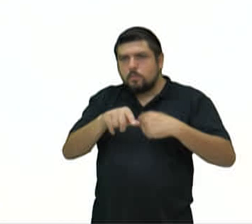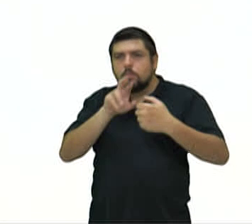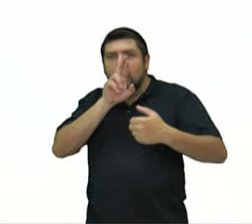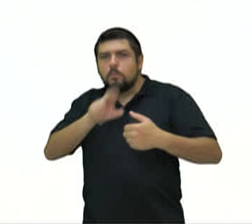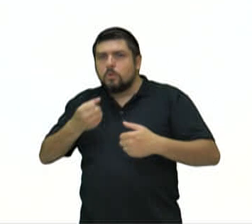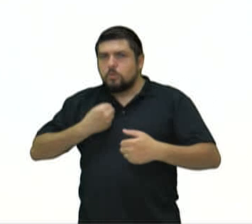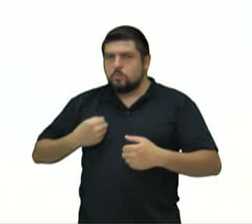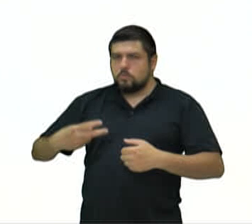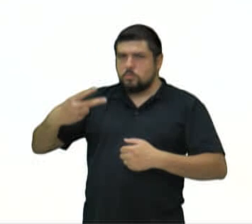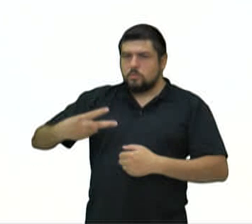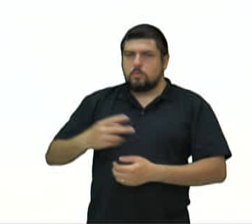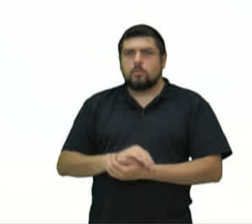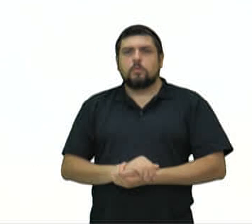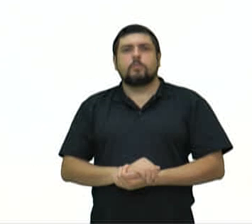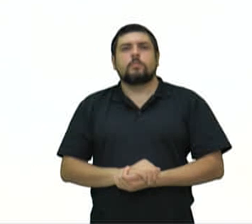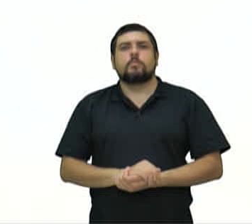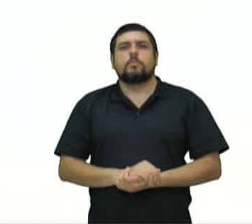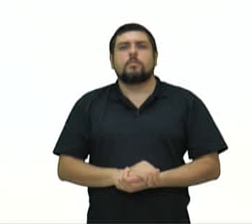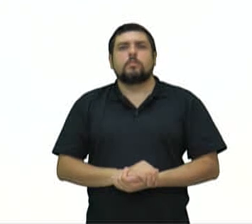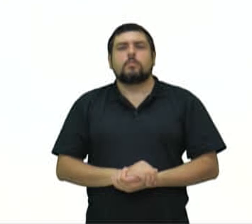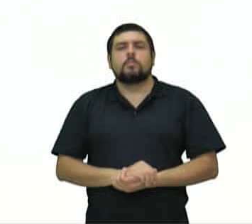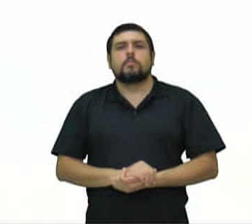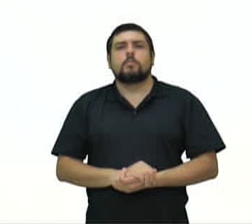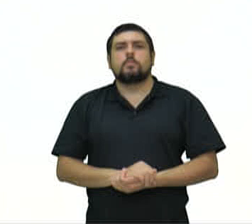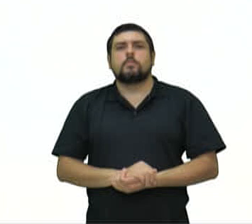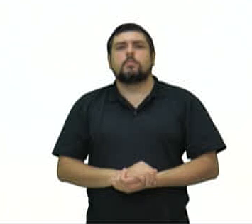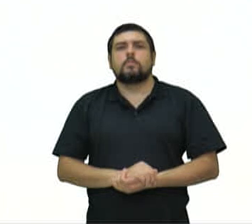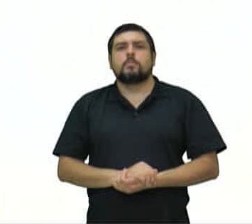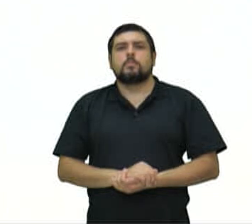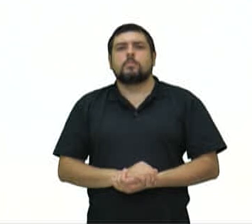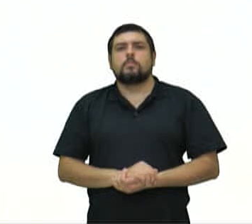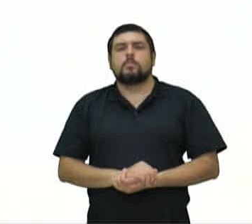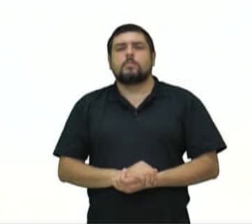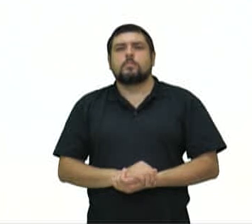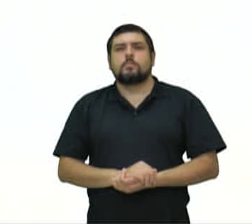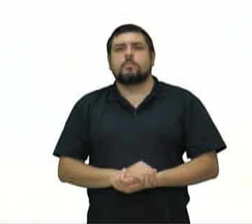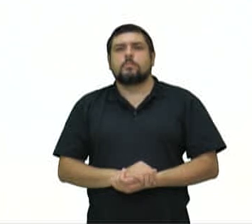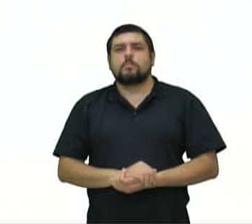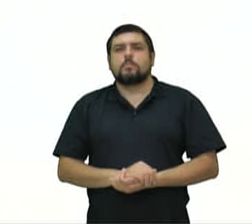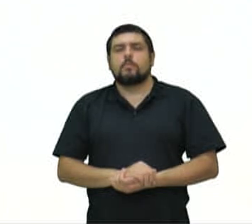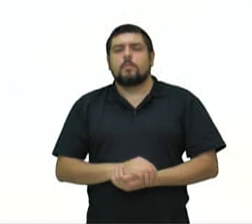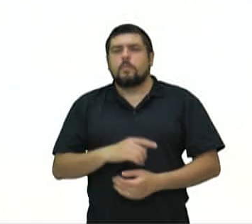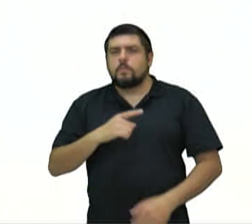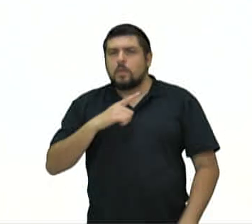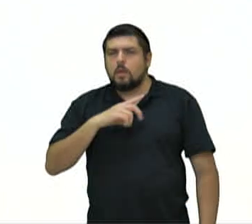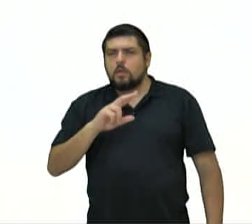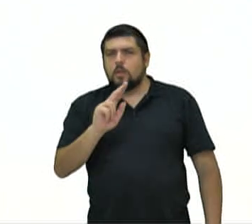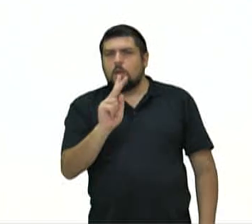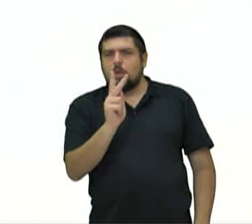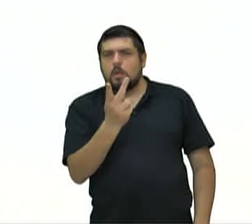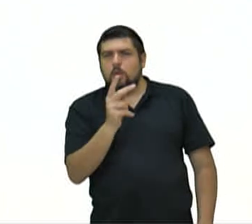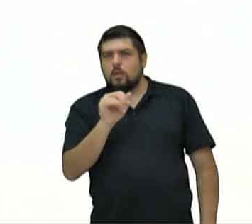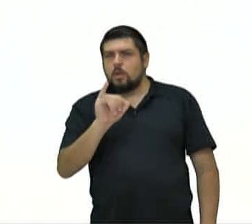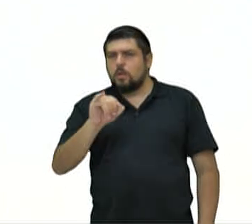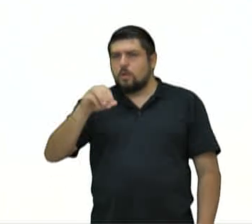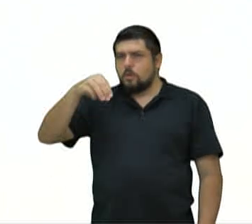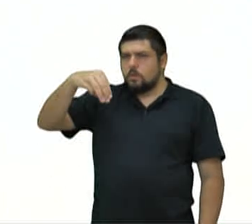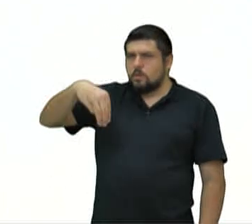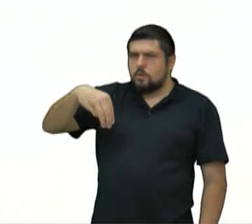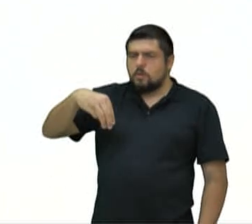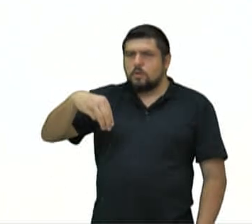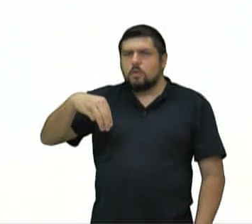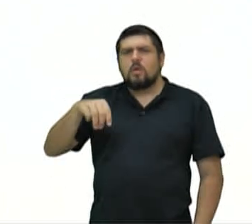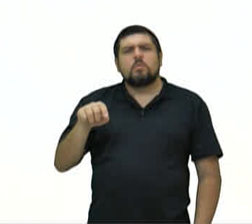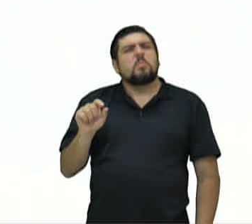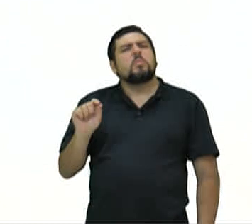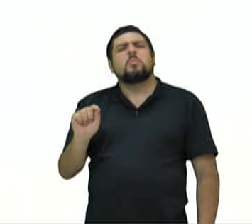only ever heard him properly shut once. Esse him que aparece na frase refere-se a quem? Esse him